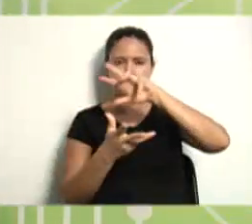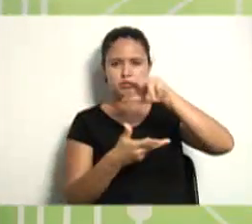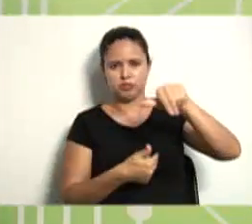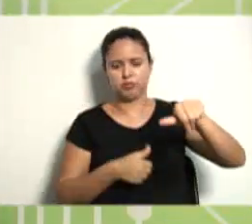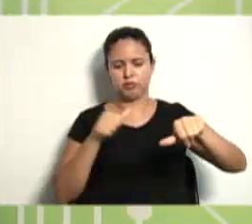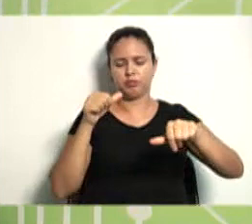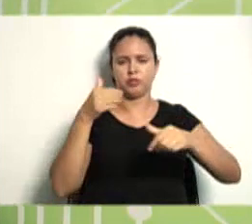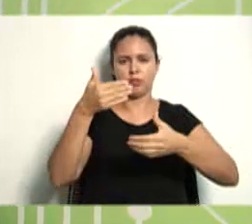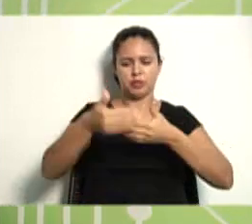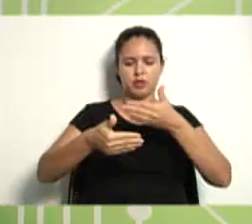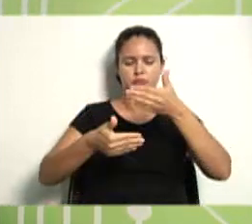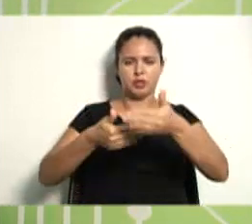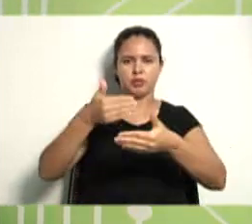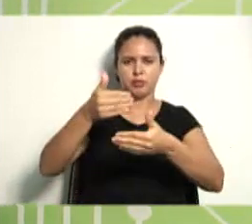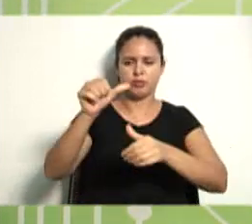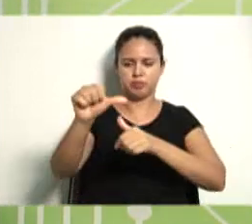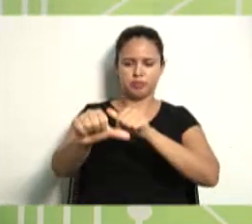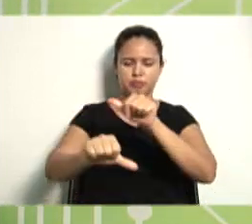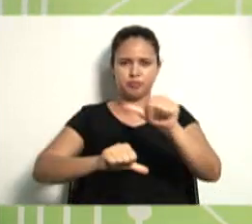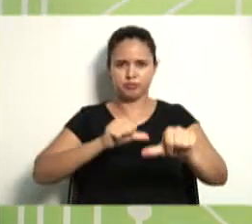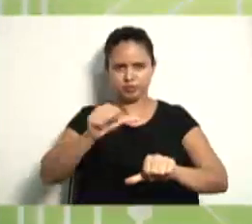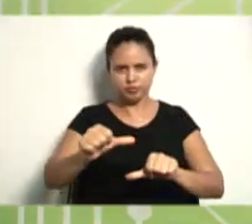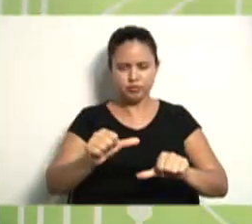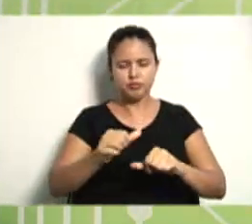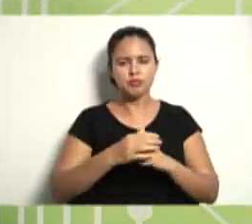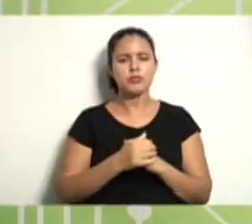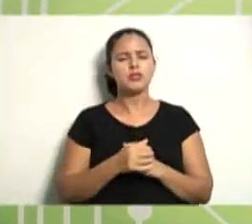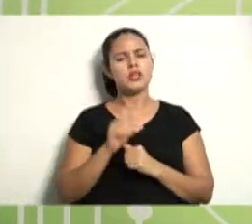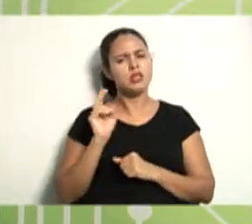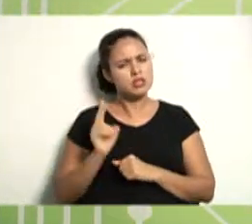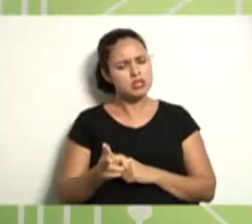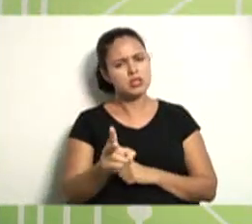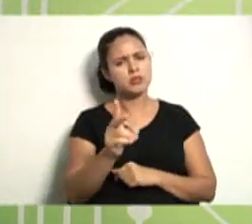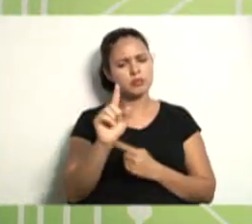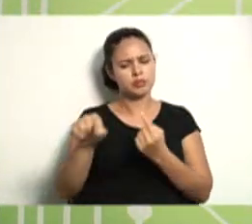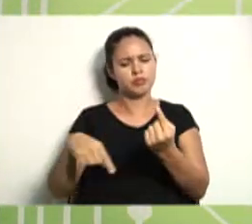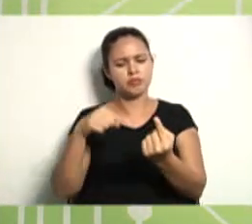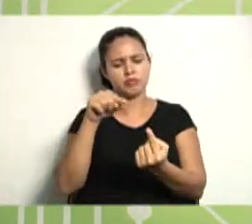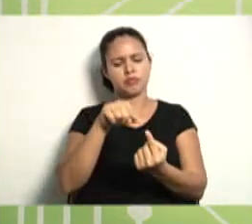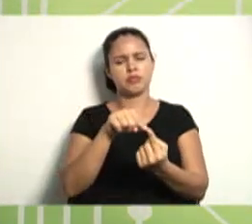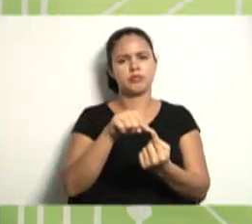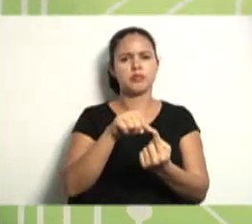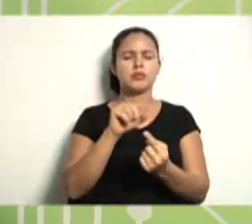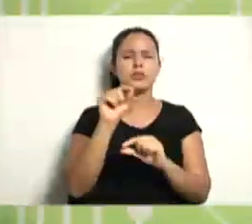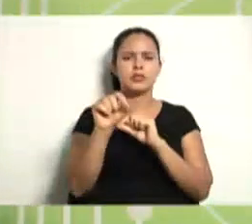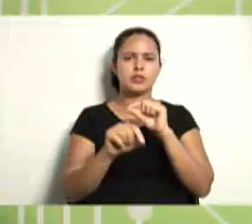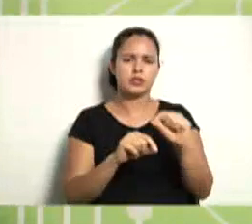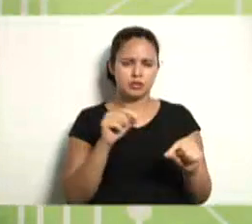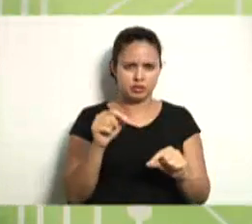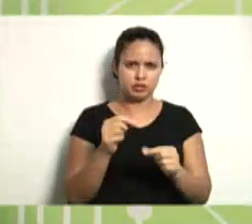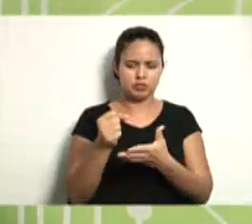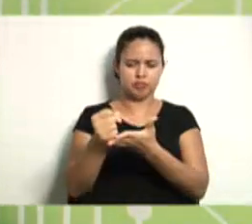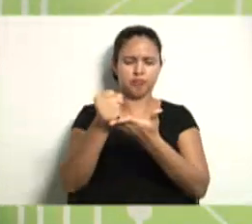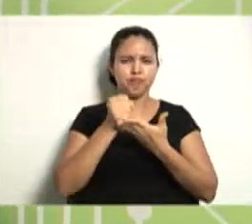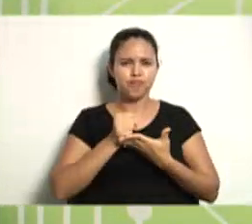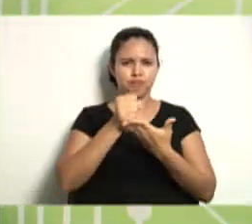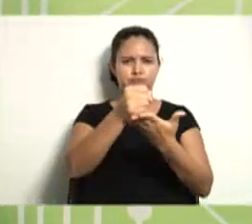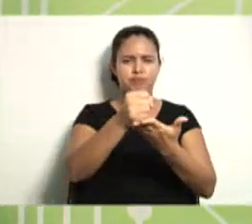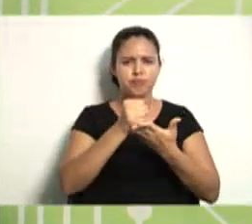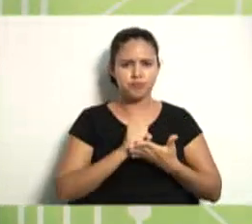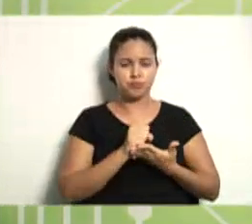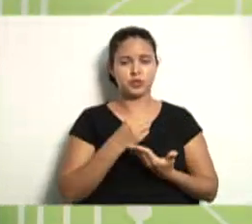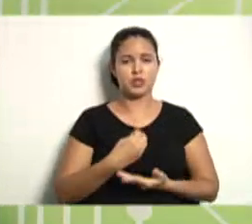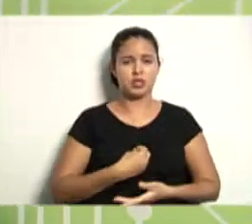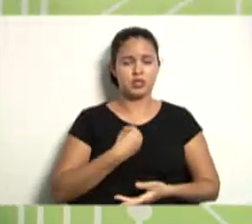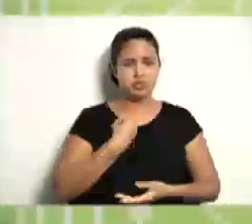tempo de diferentes formas, sempre com a finalidade de nos fazer bem, de realizar